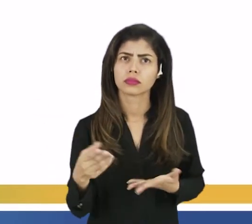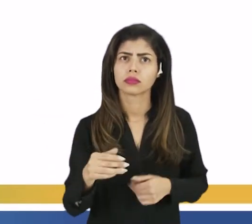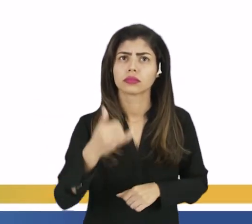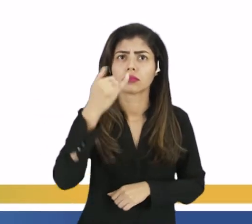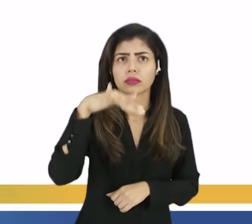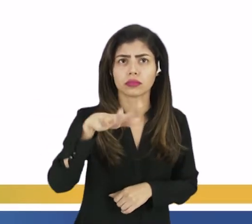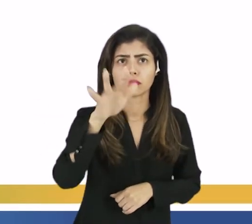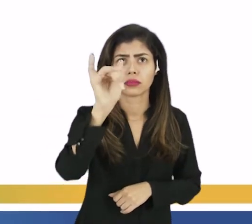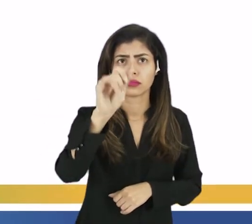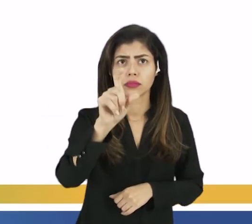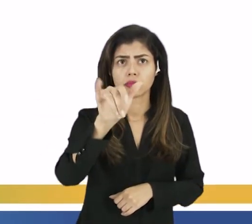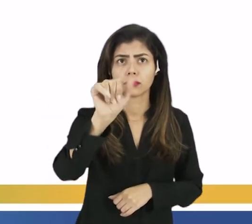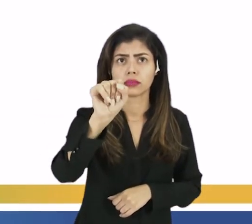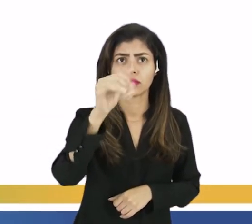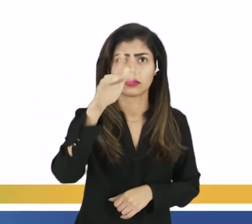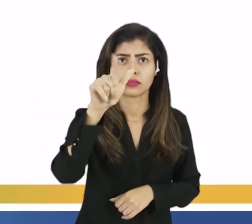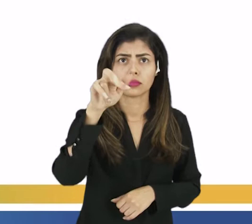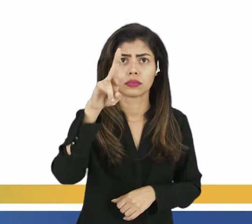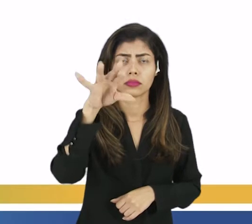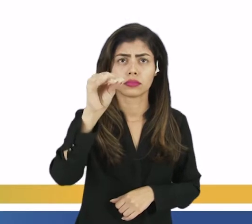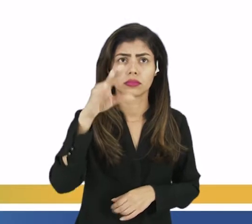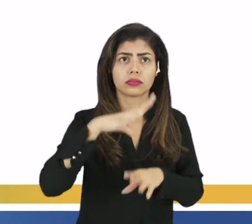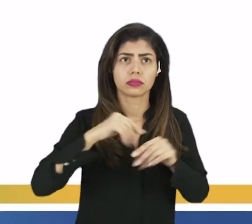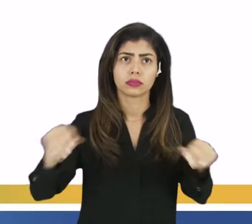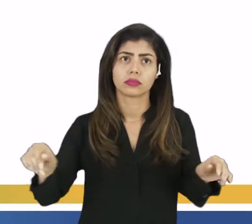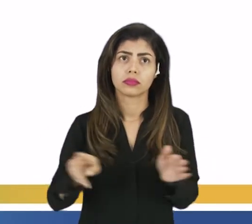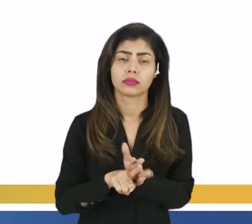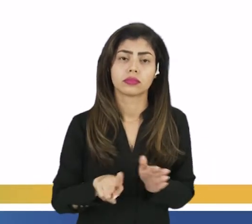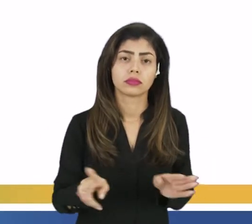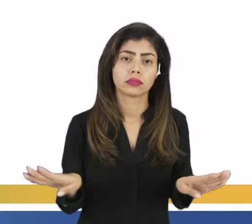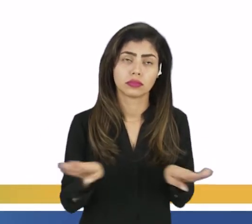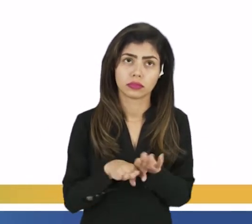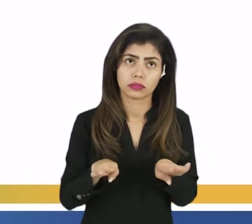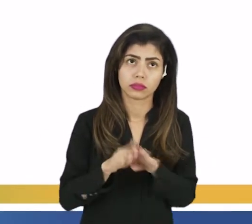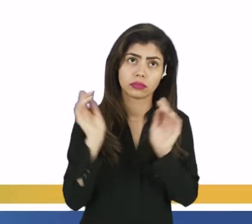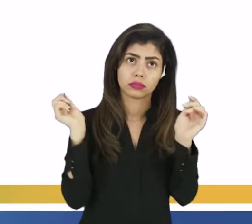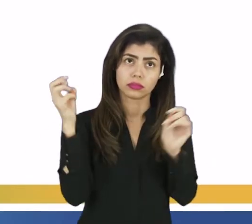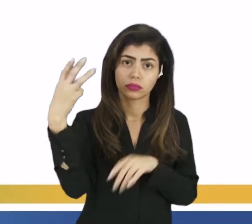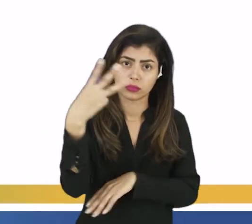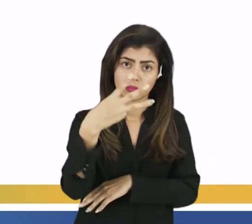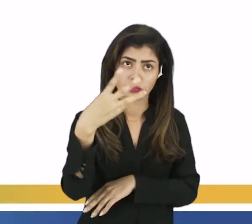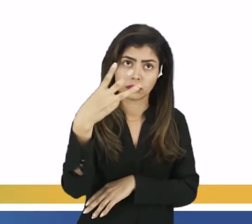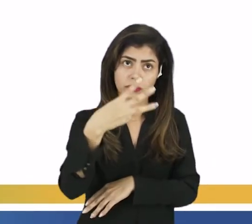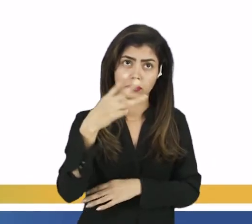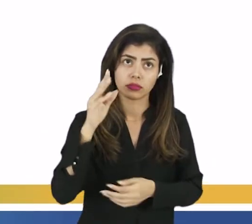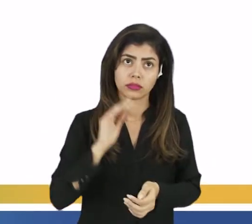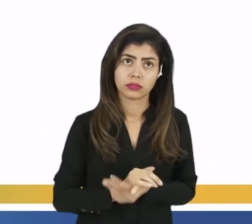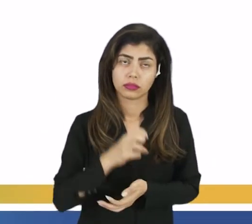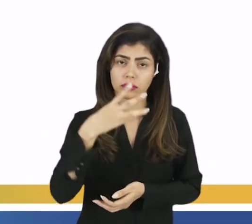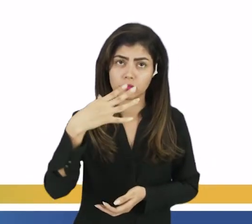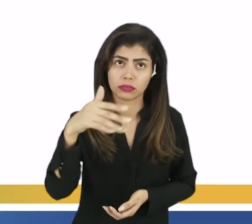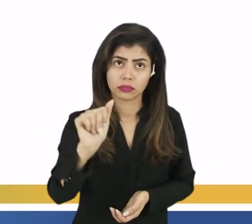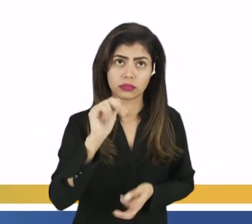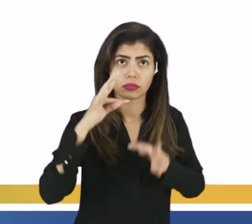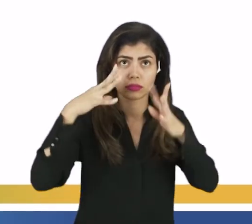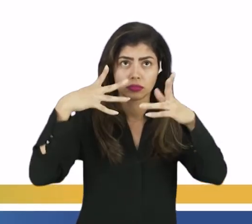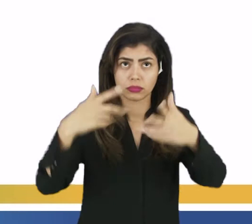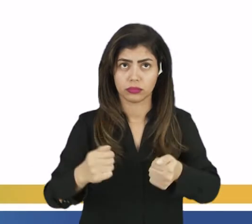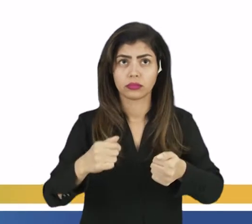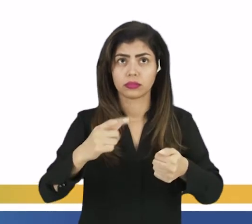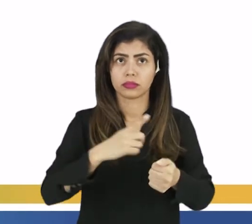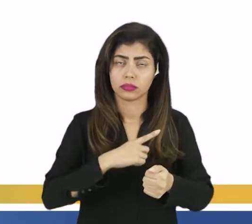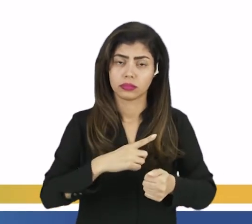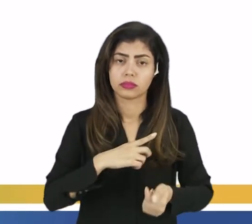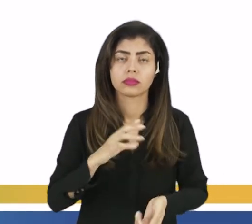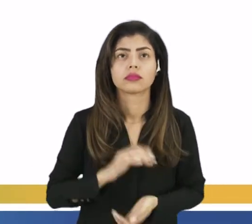metais alcalinos terrosos E aí nós temos grupo 3 ou família três a todos os elementos